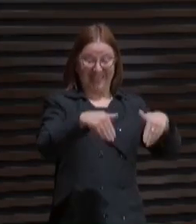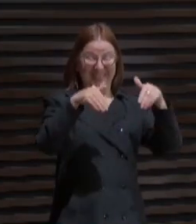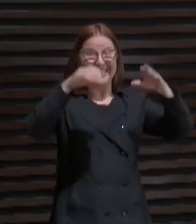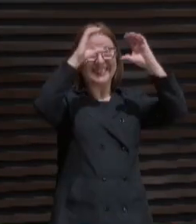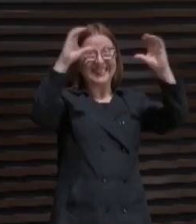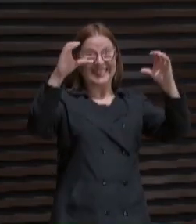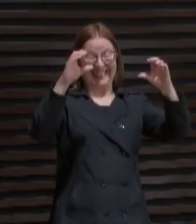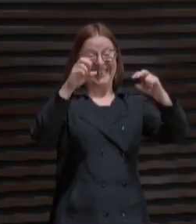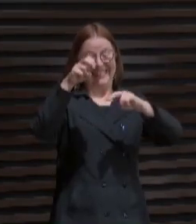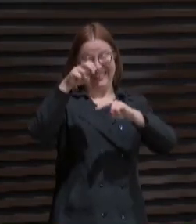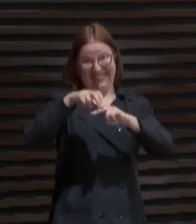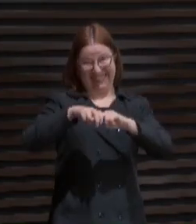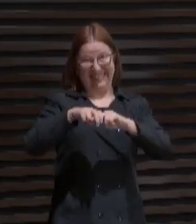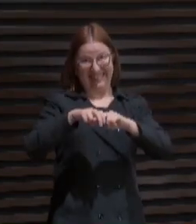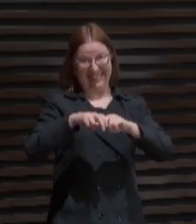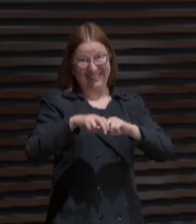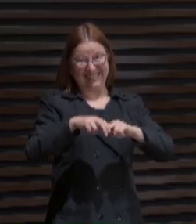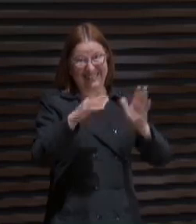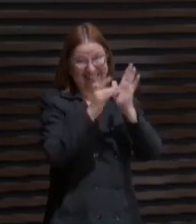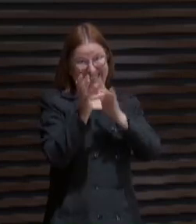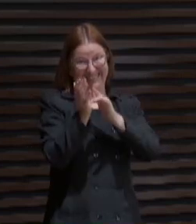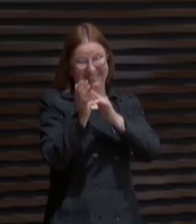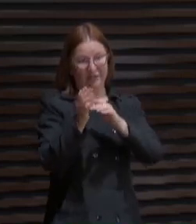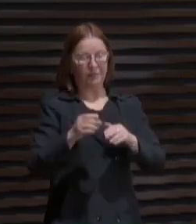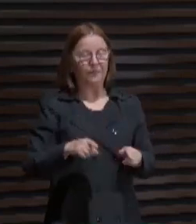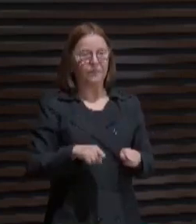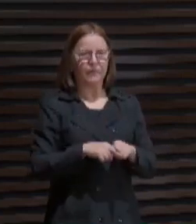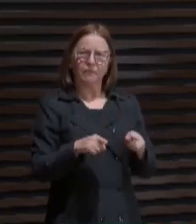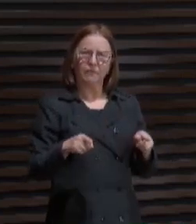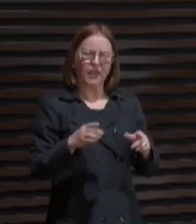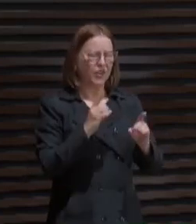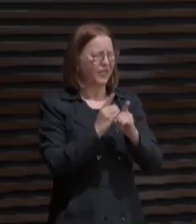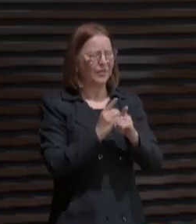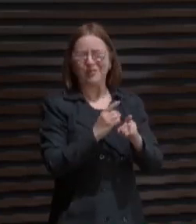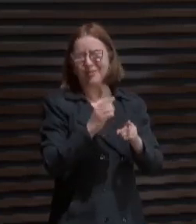Ainda assim, não creram. Mas no partir do pão,